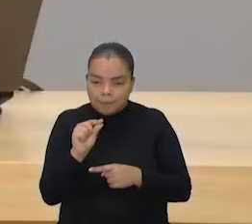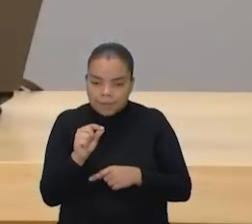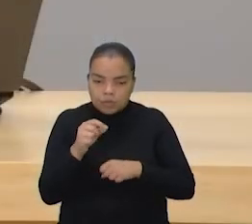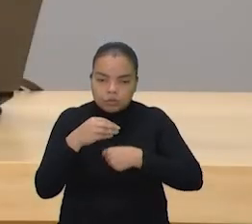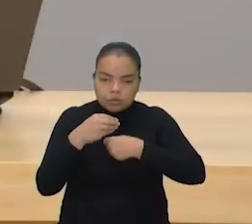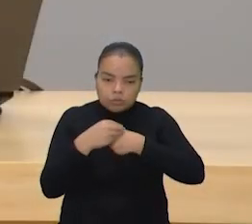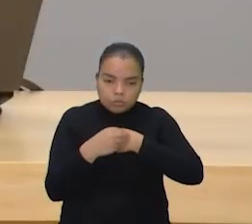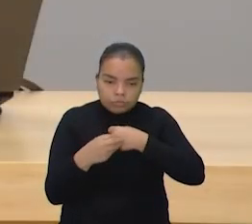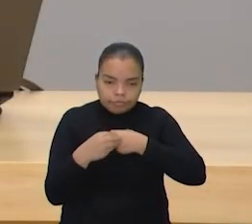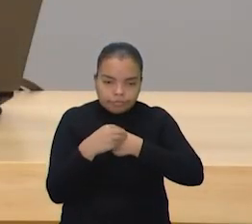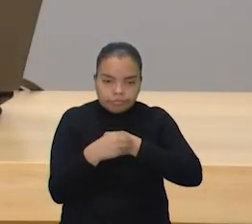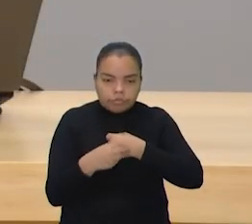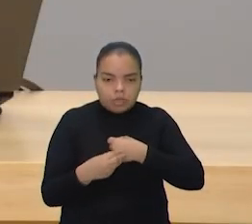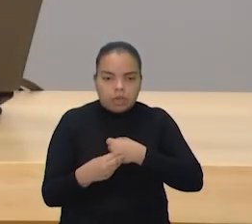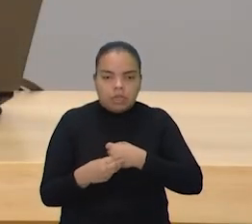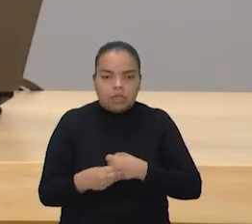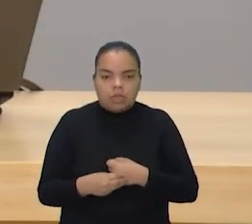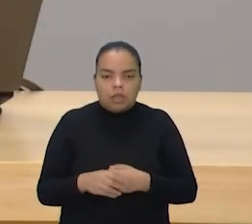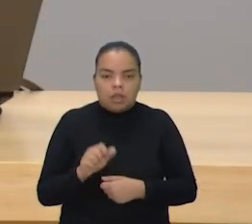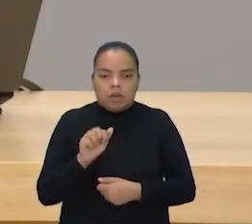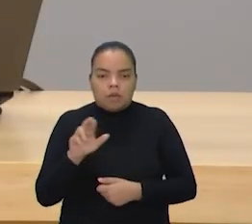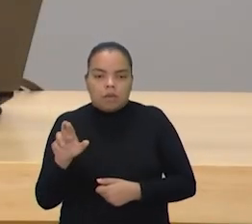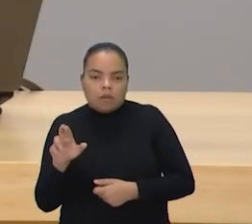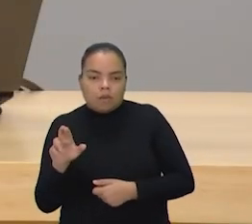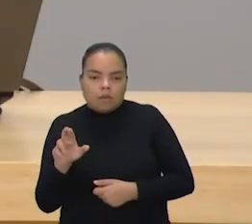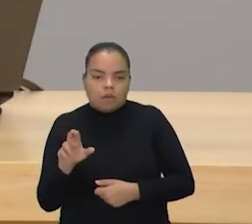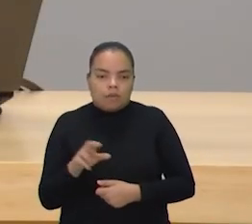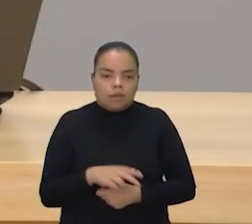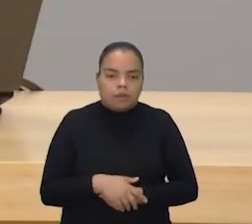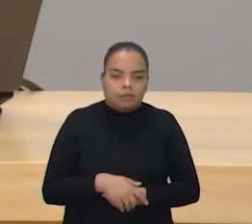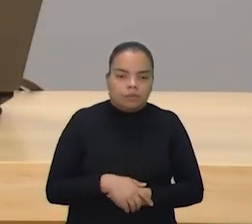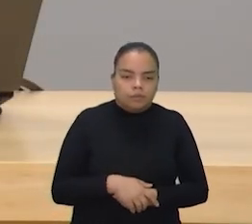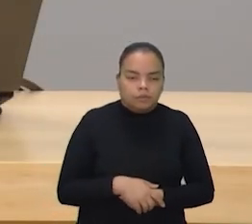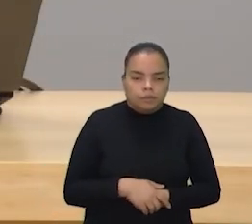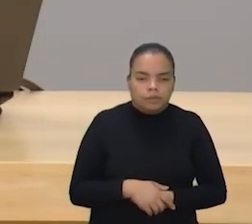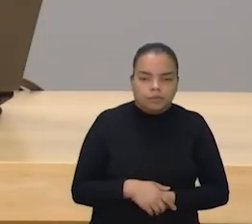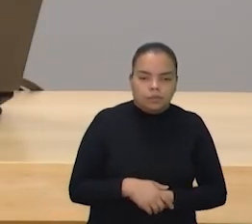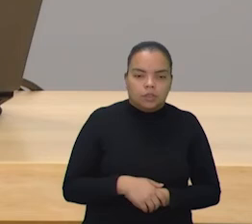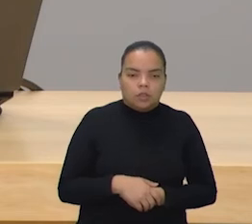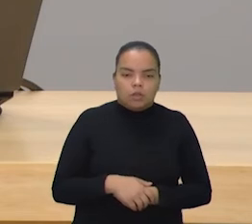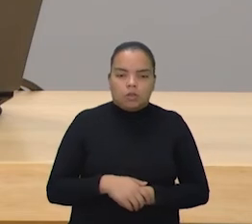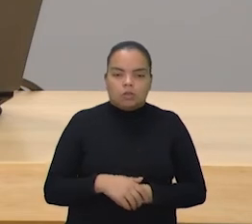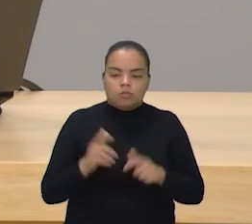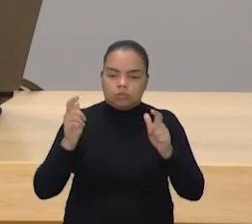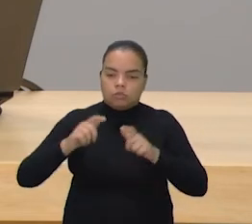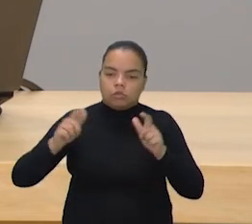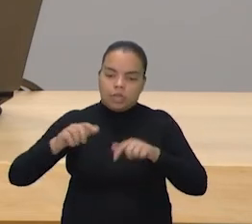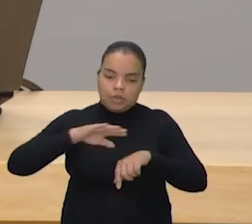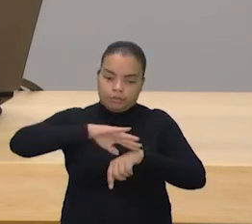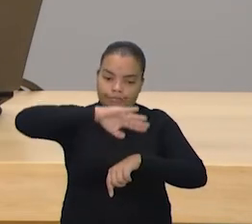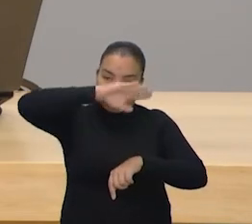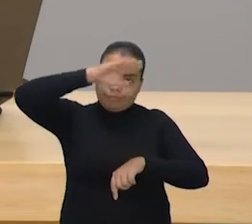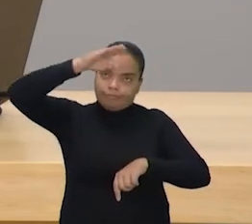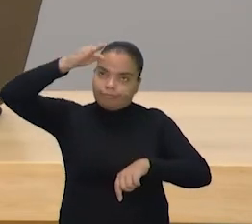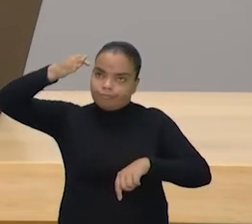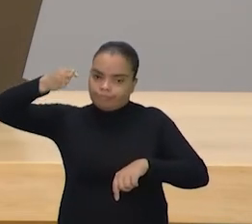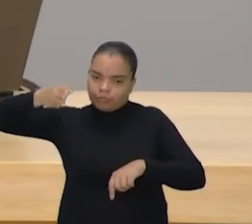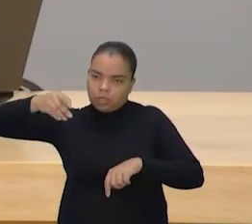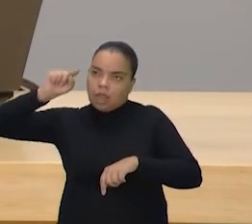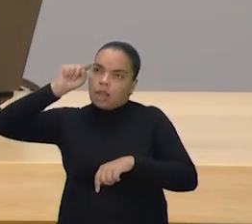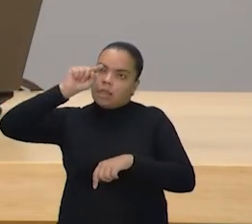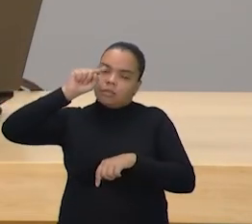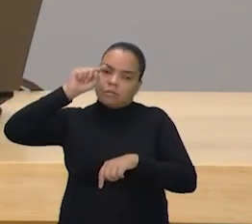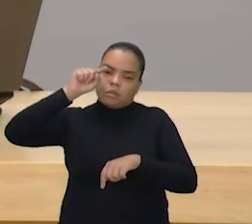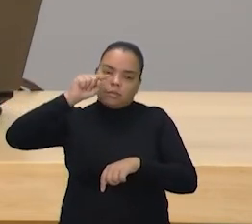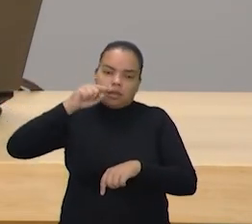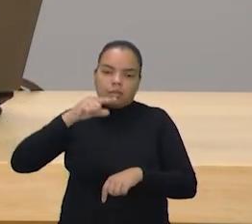né? O ar é mais rarefeito, né? Então, os lugares mais altos aqui no planeta, a pressão